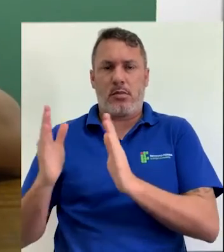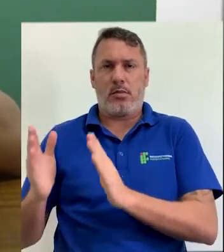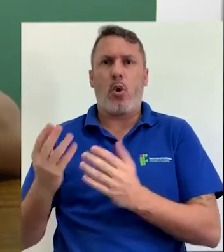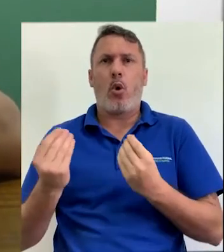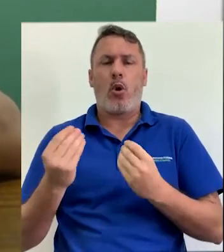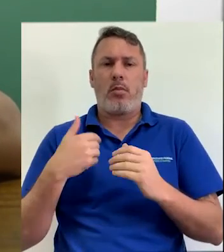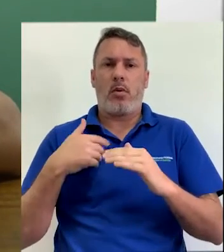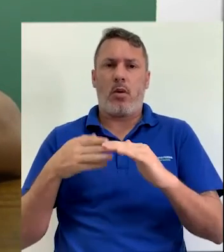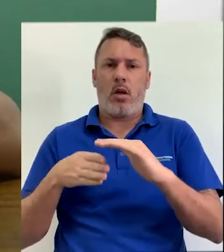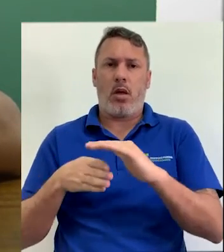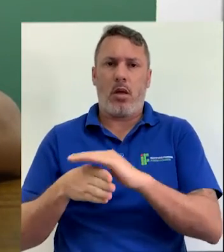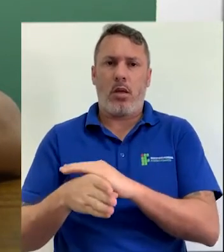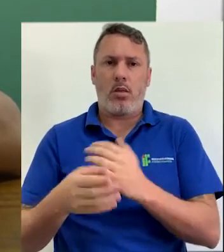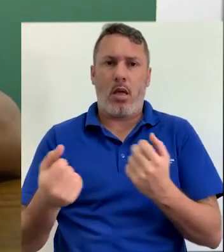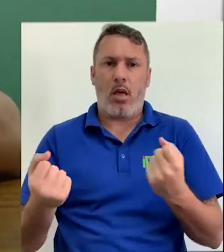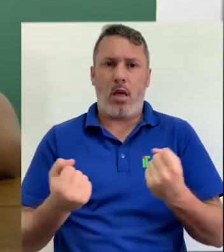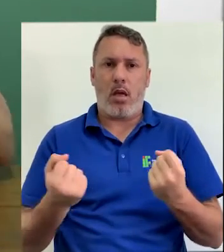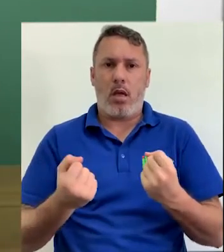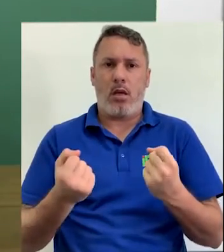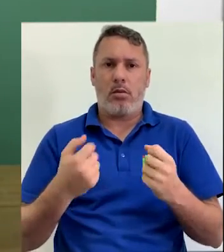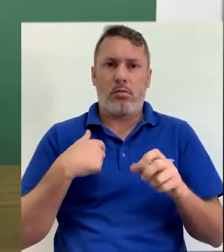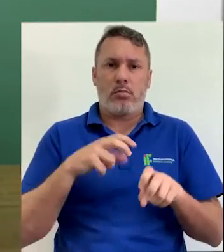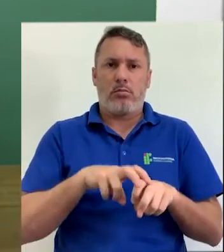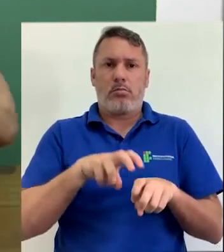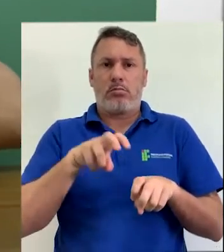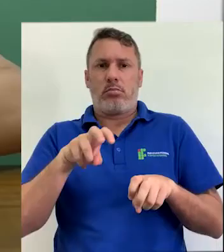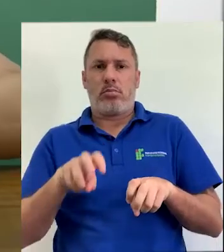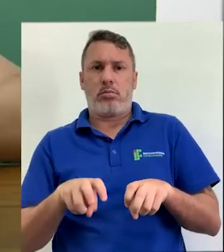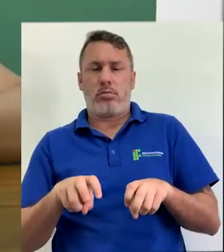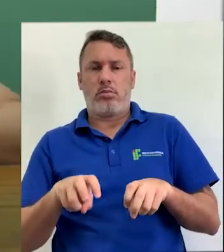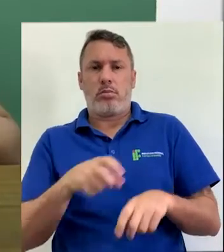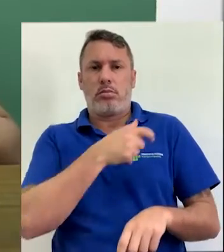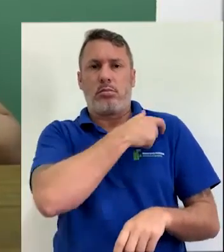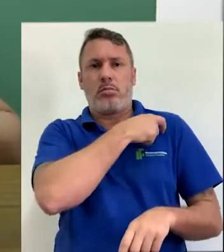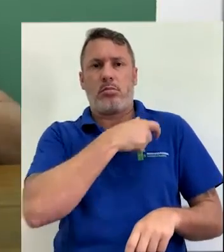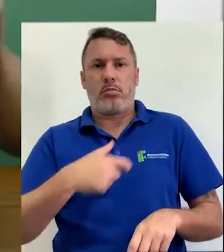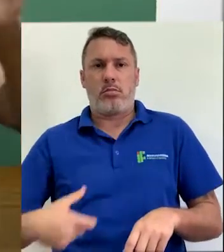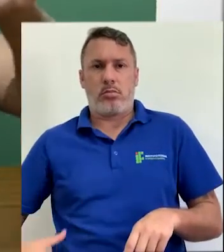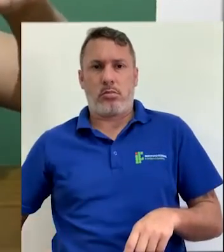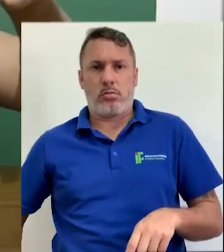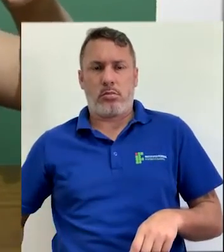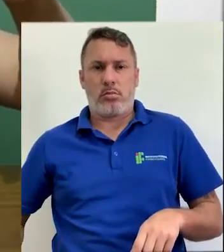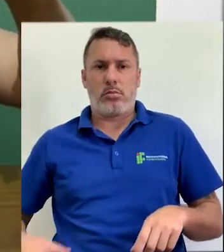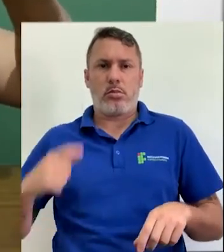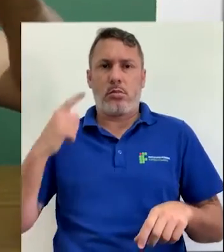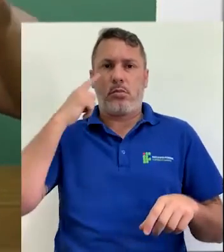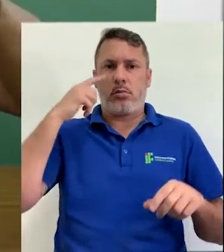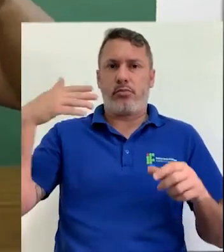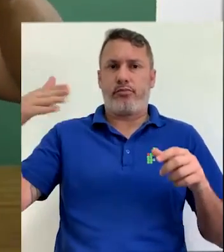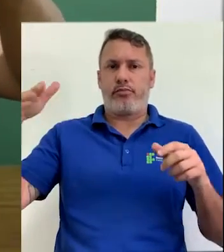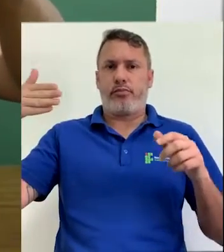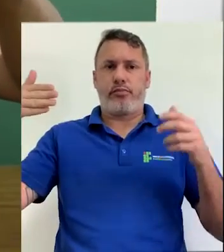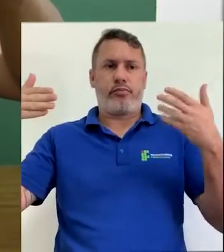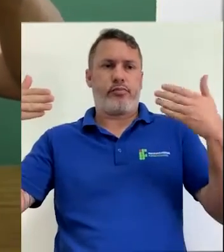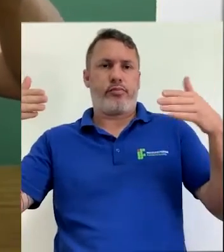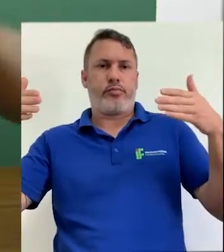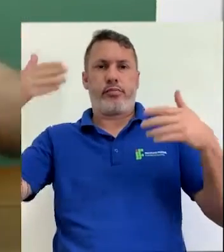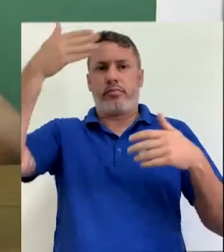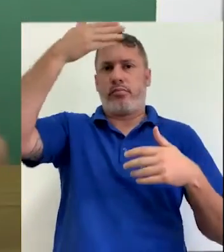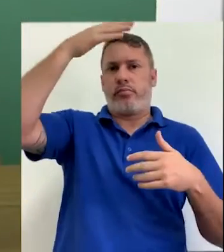no carro, coloco o cinto de segurança, ajusto os